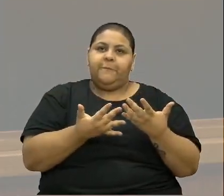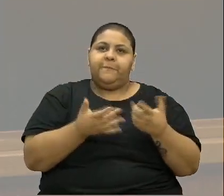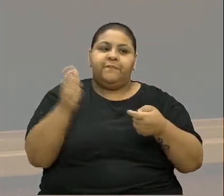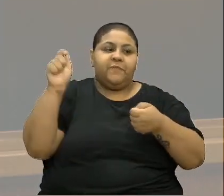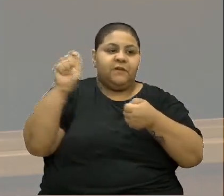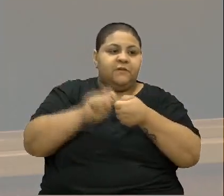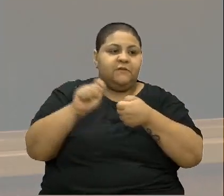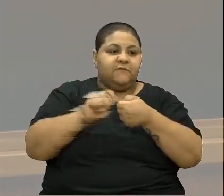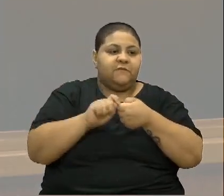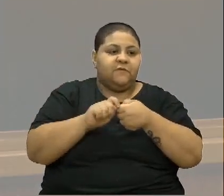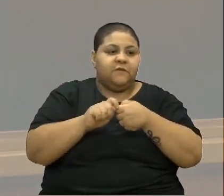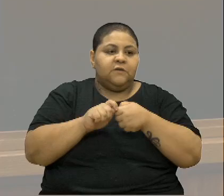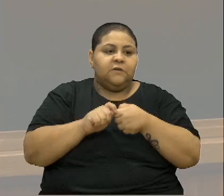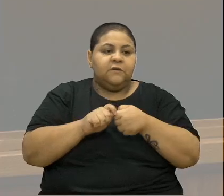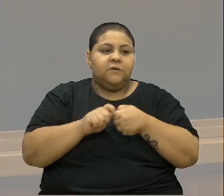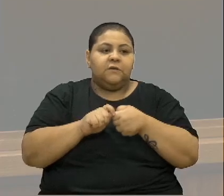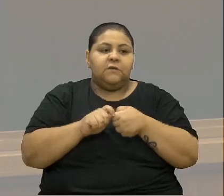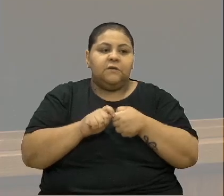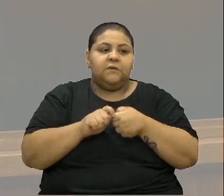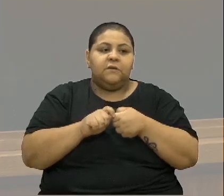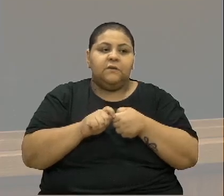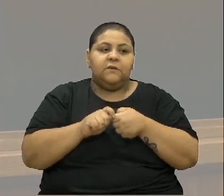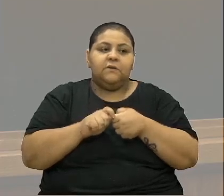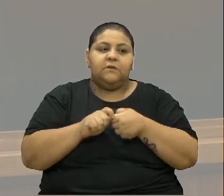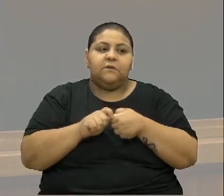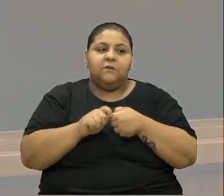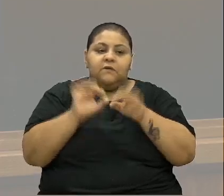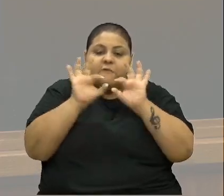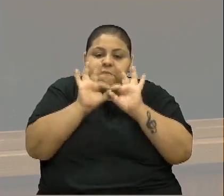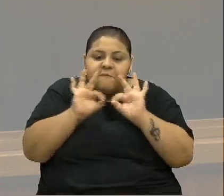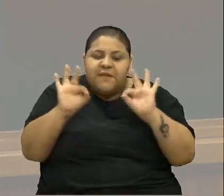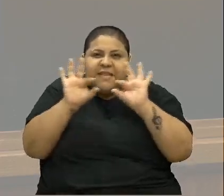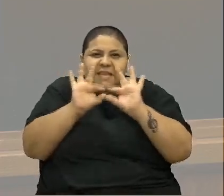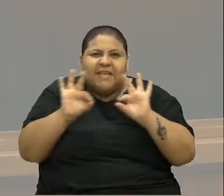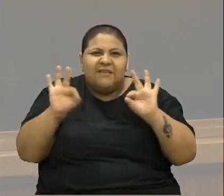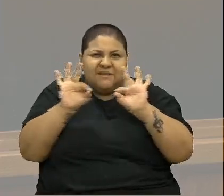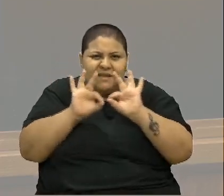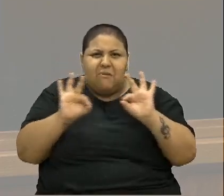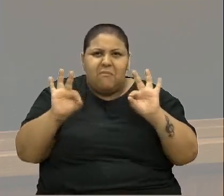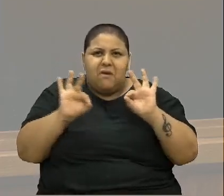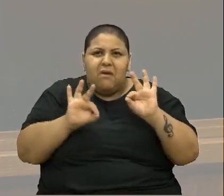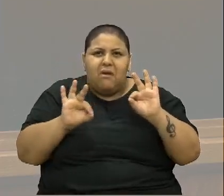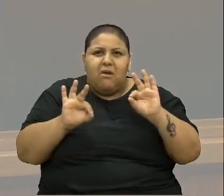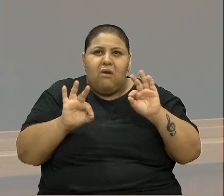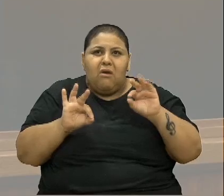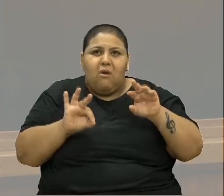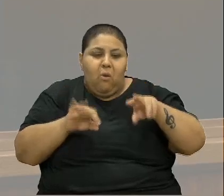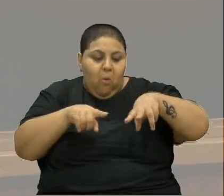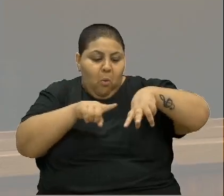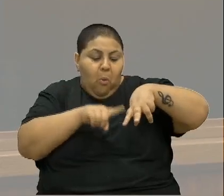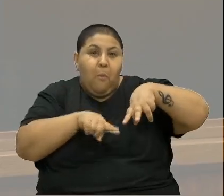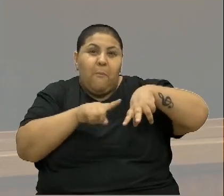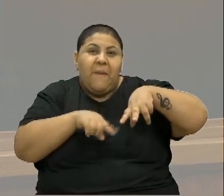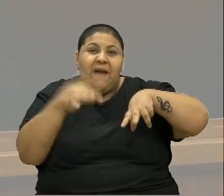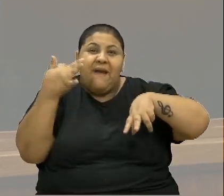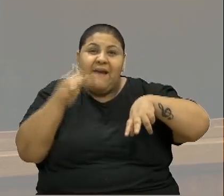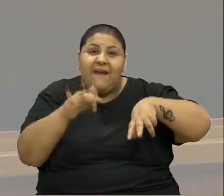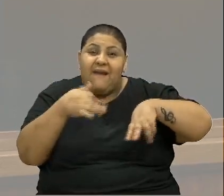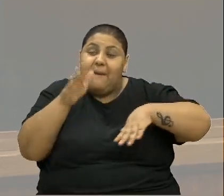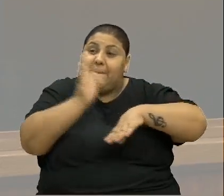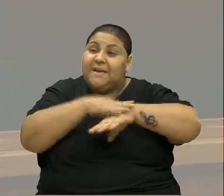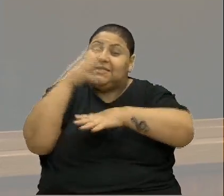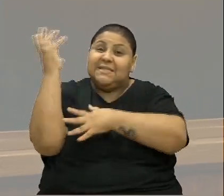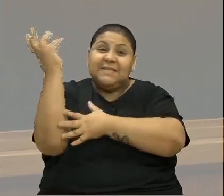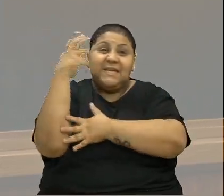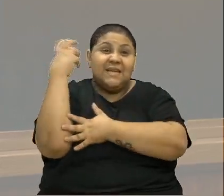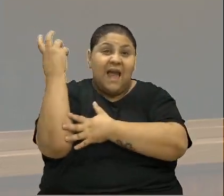com aqueles tênis fininho, machucava os pés. Então, é muito mais grave